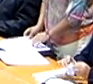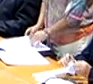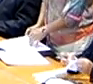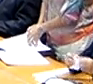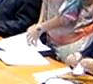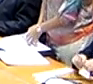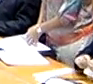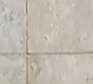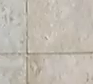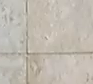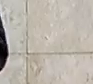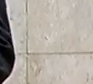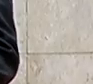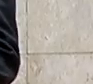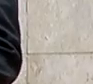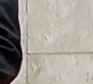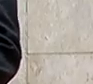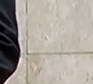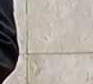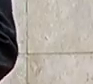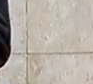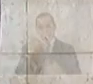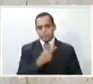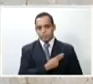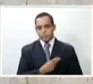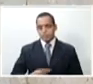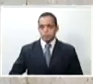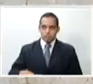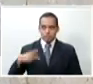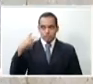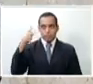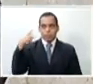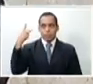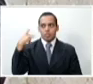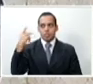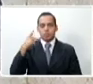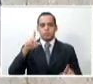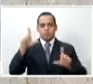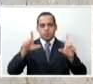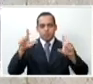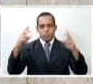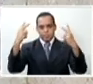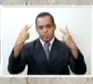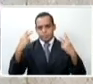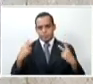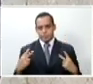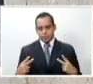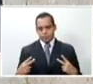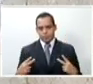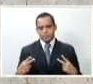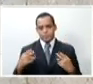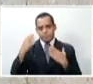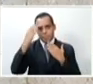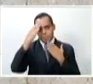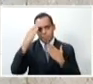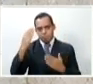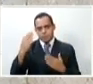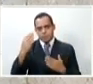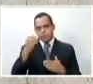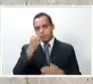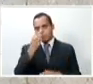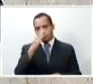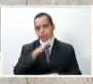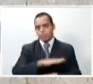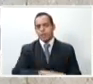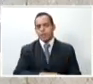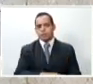Muito obrigado, senhor presidente. Uma boa tarde aos vereadores que nos assistem, a todos que nos acompanham pela TV Câmara. Eu queria essa tarde